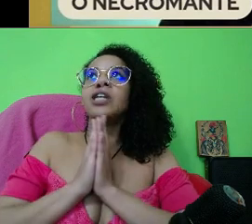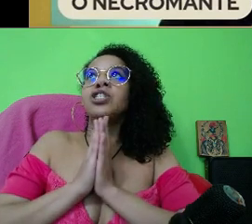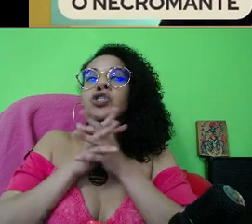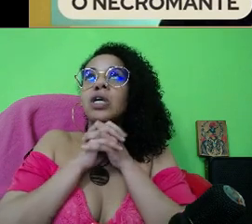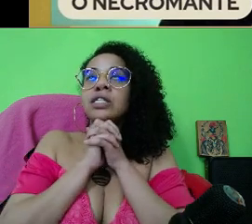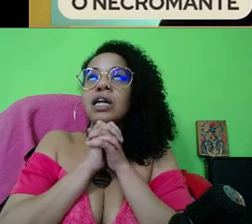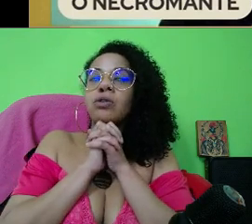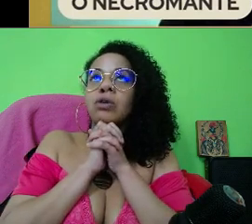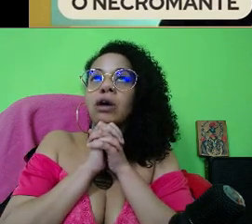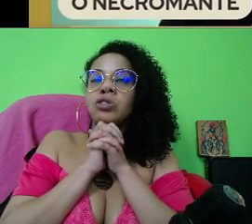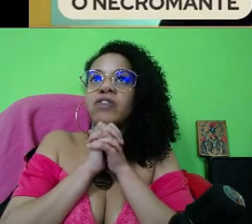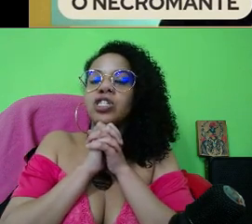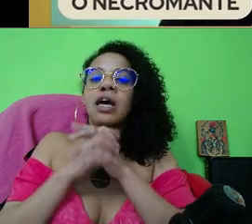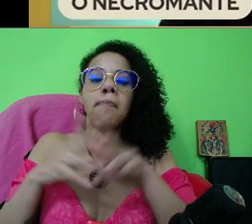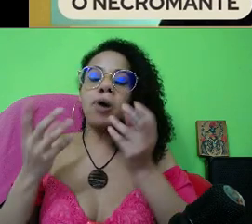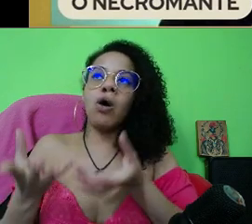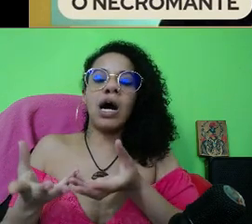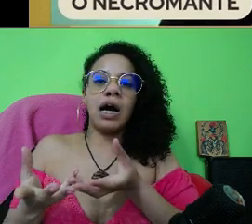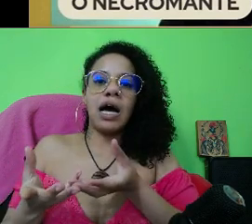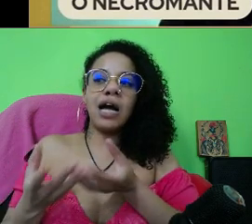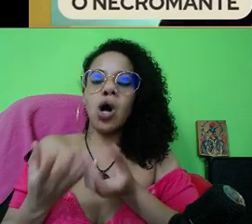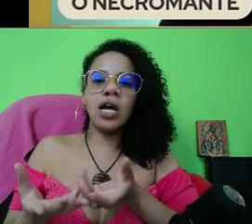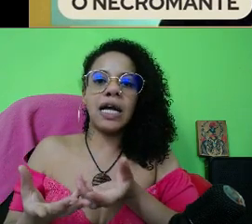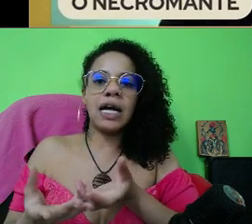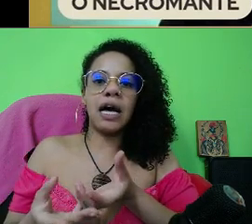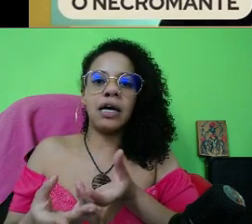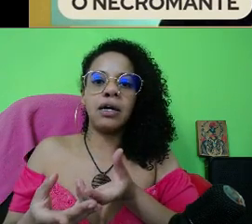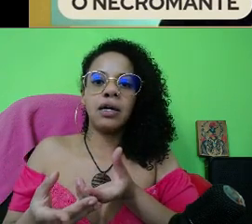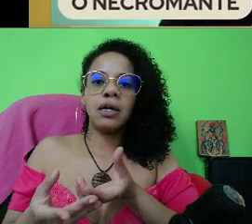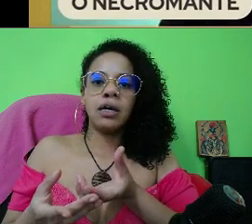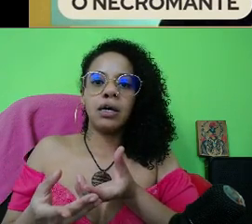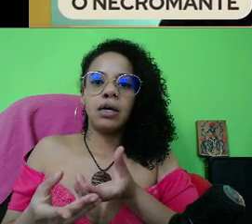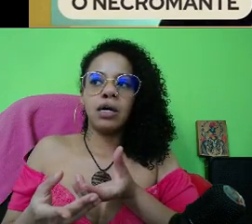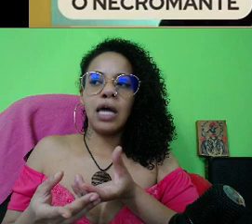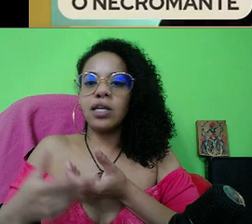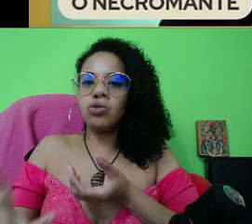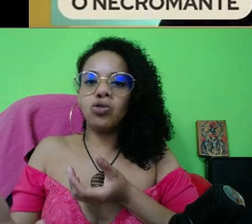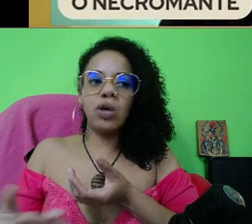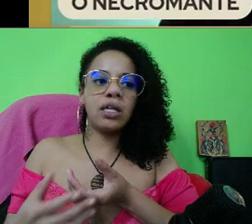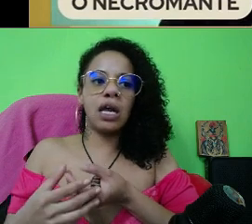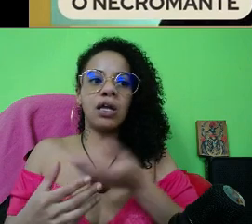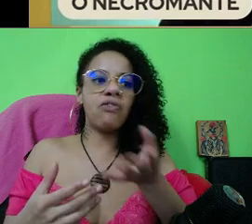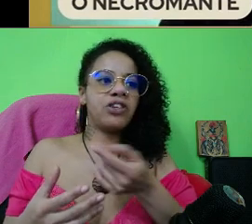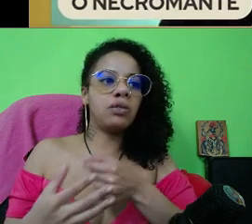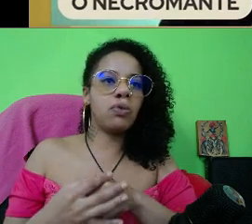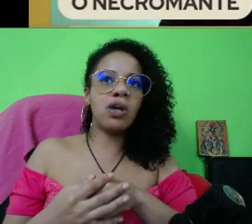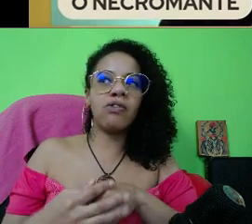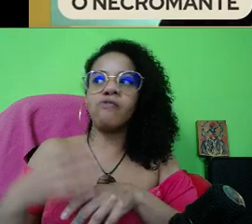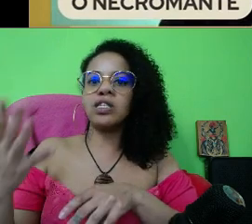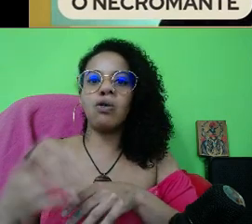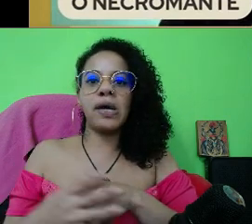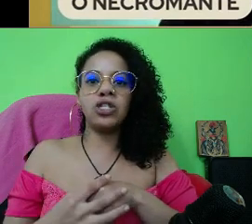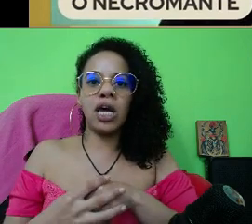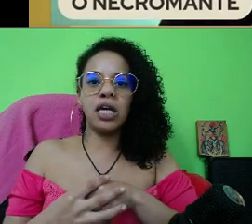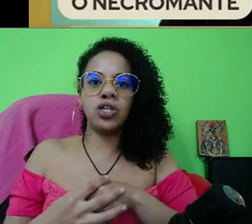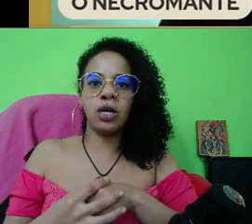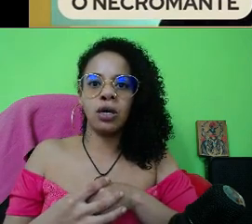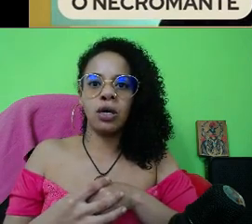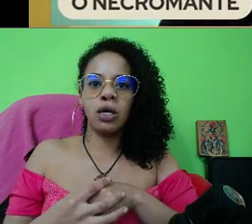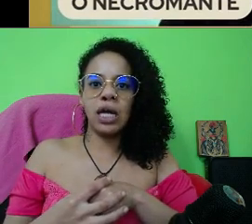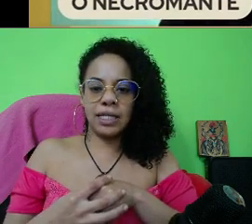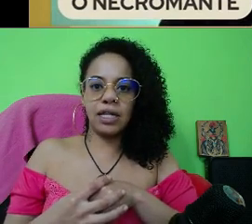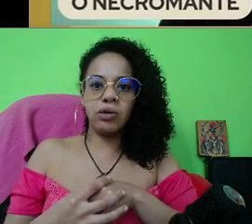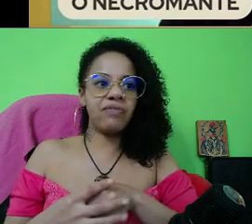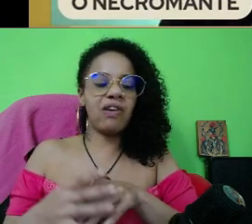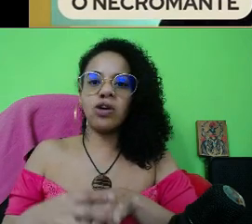ai gente que que será que o Gláucio vai achar acorda cara entra no Twitter entra no Facebook conversa com mais gente